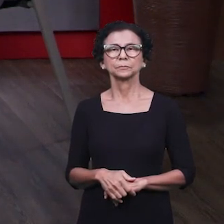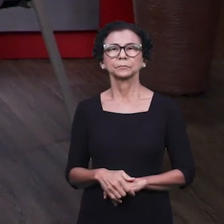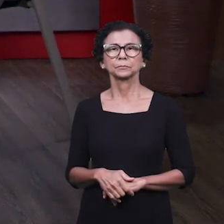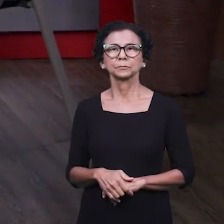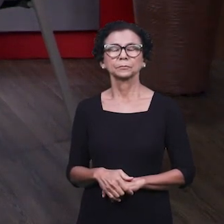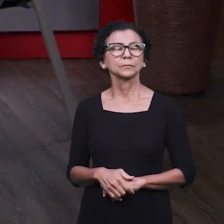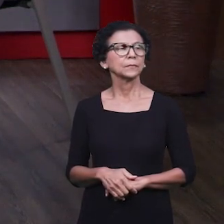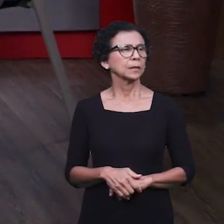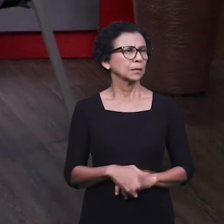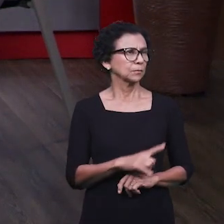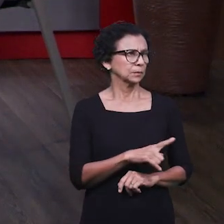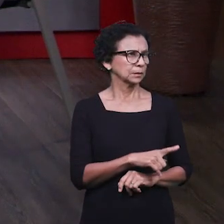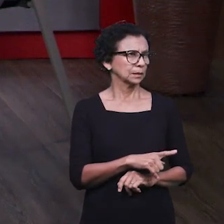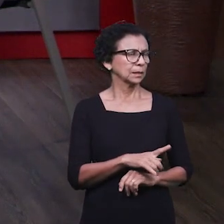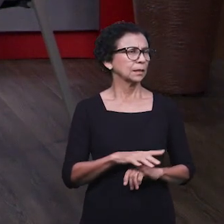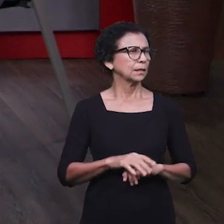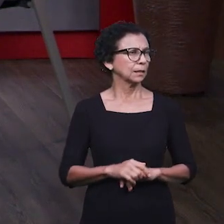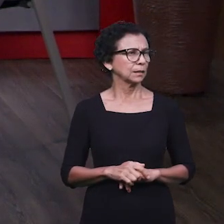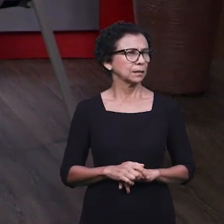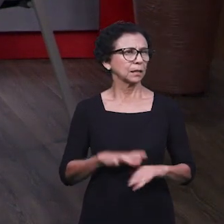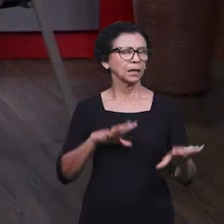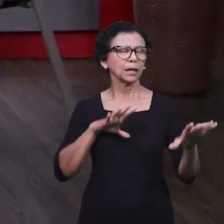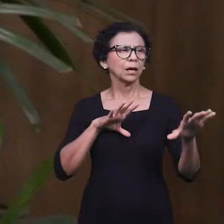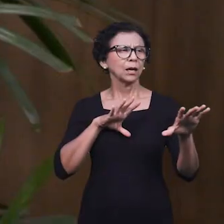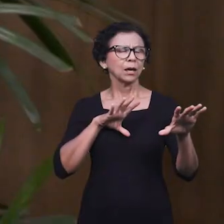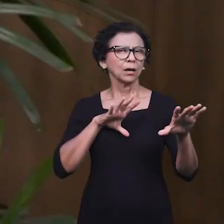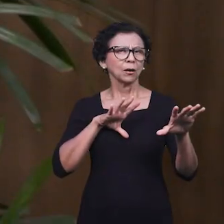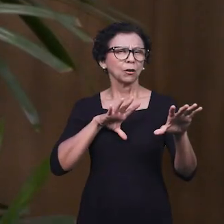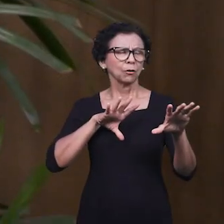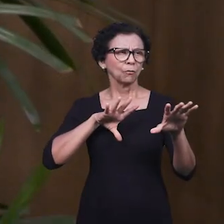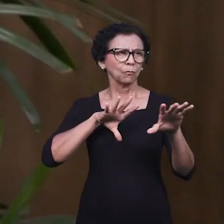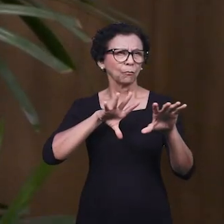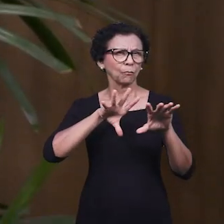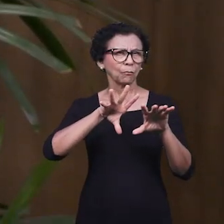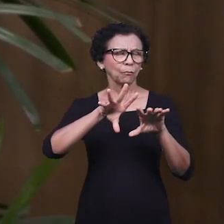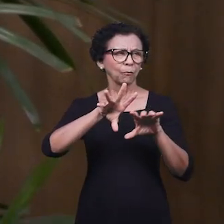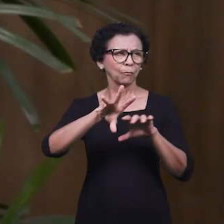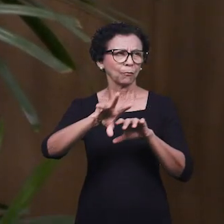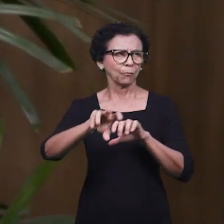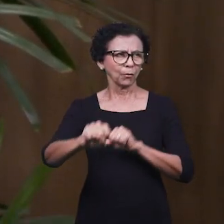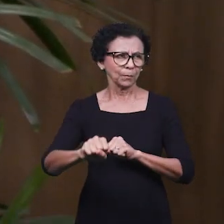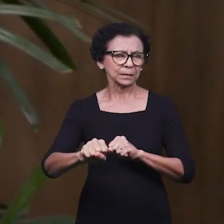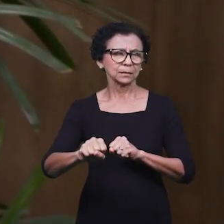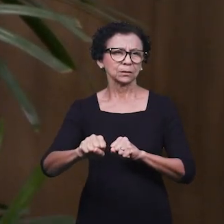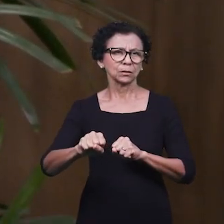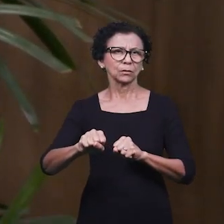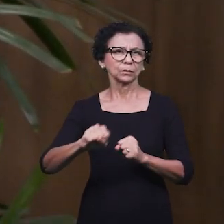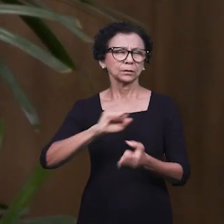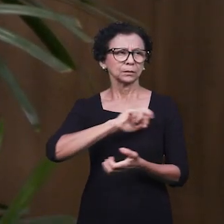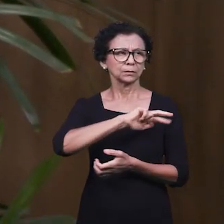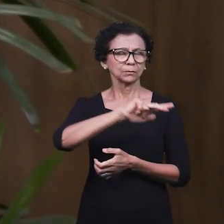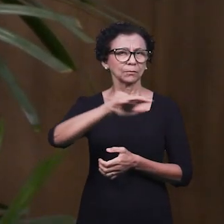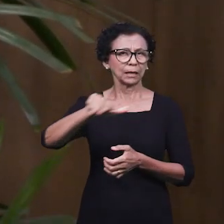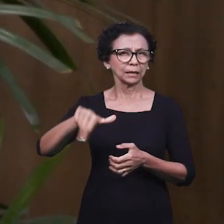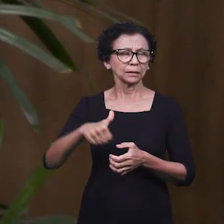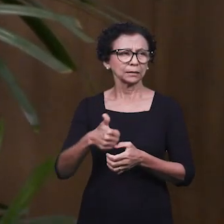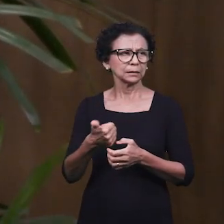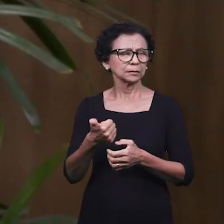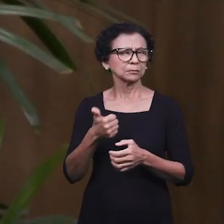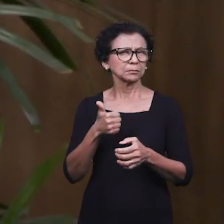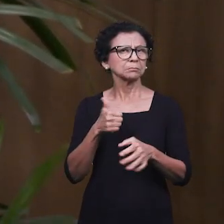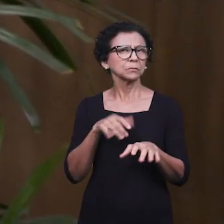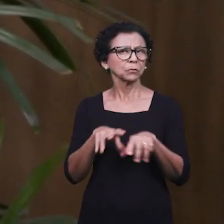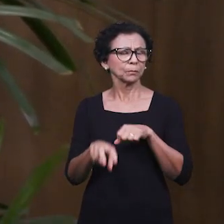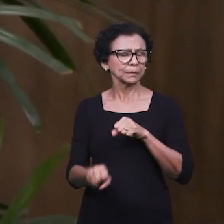letras, né, Davina? Formada também mestre, né, em ciência da educação, também